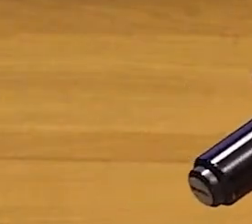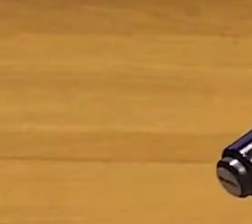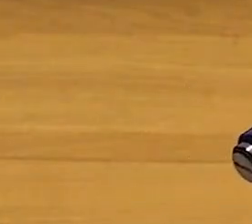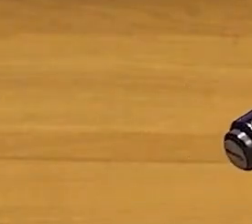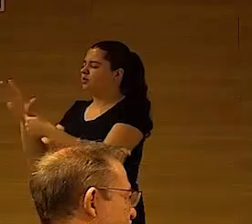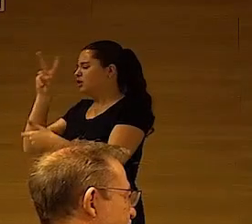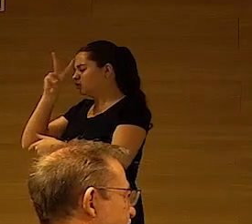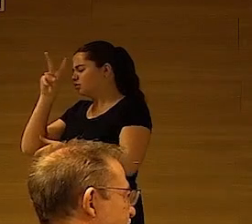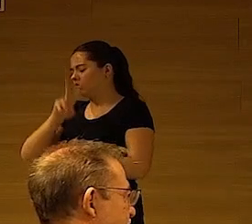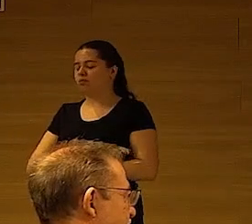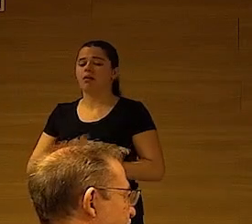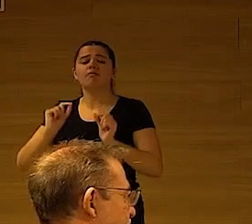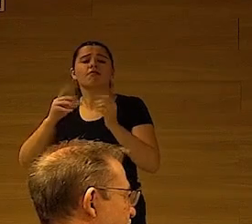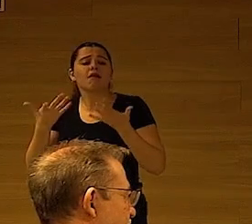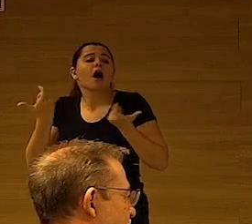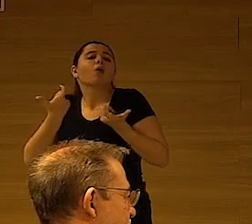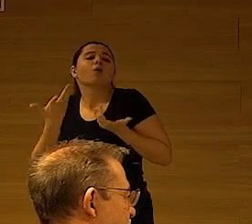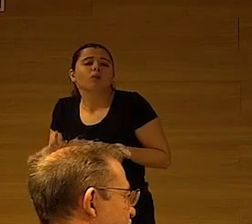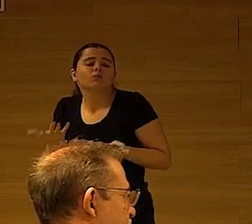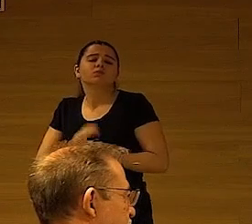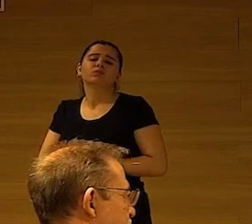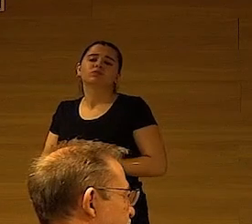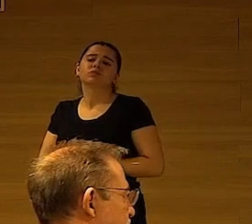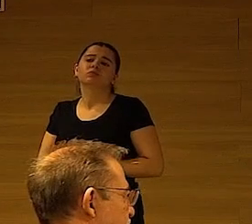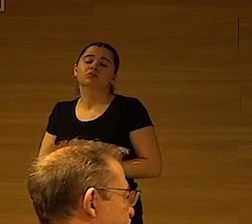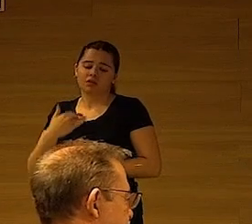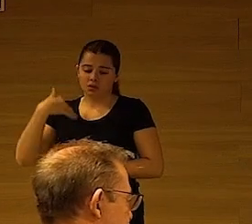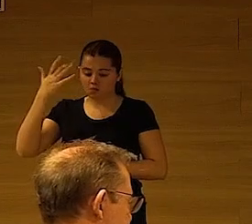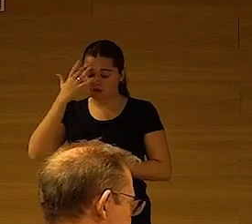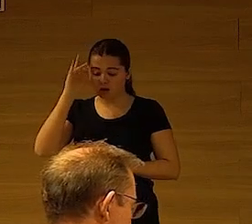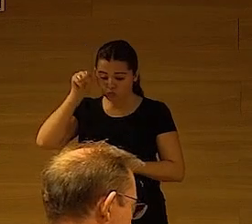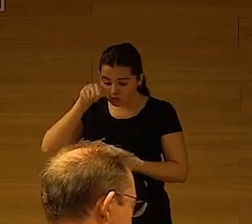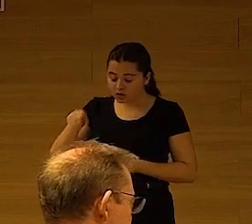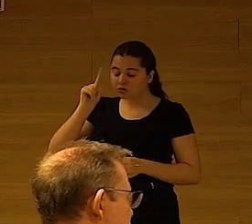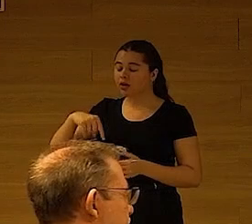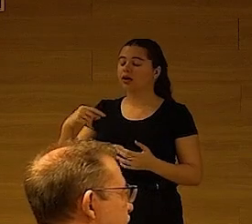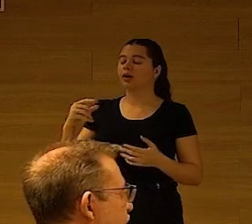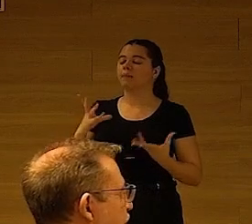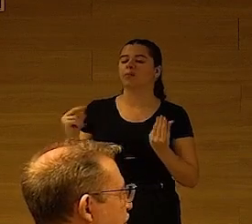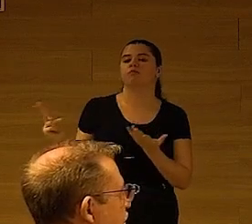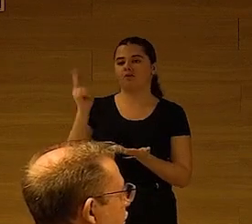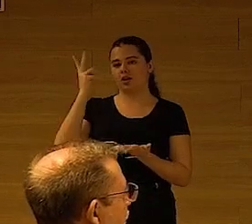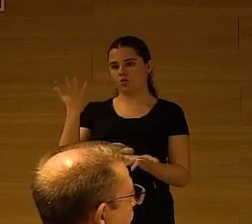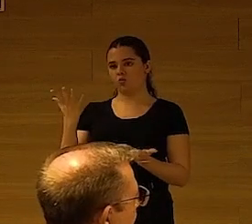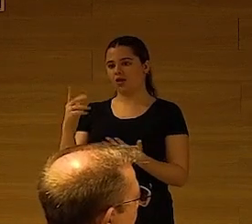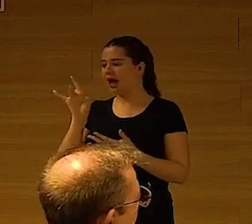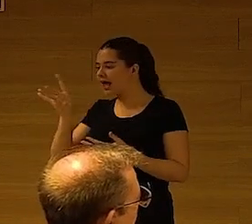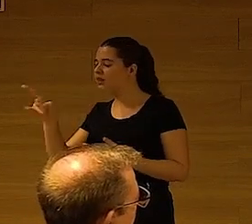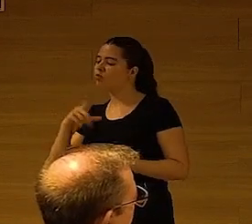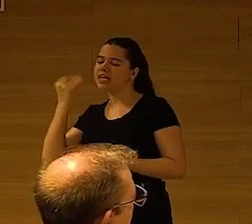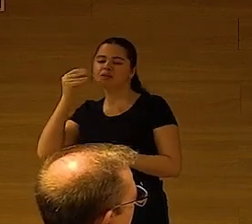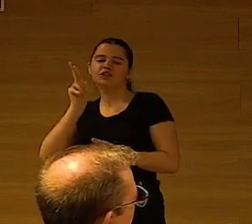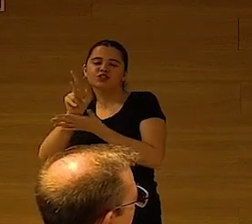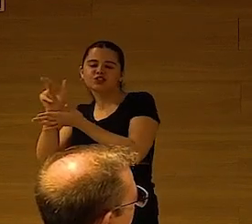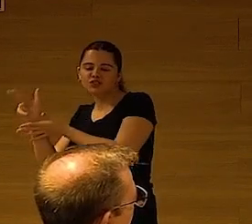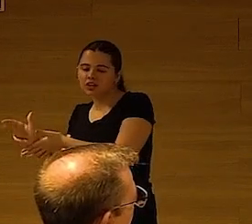essa história, de quem é, onde está. E eu acho que essa é o grande valor, né? Então, viva a